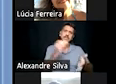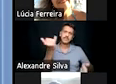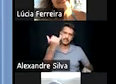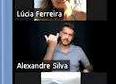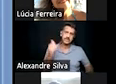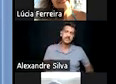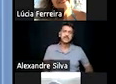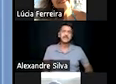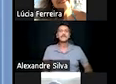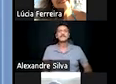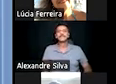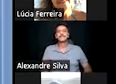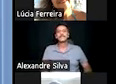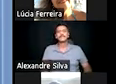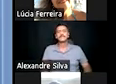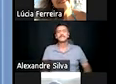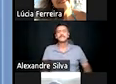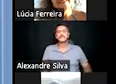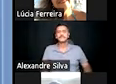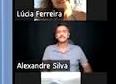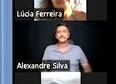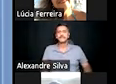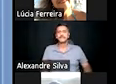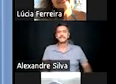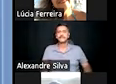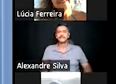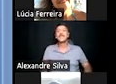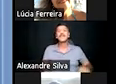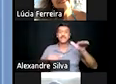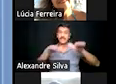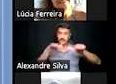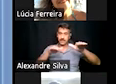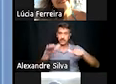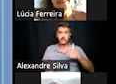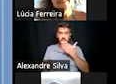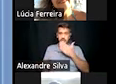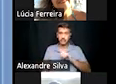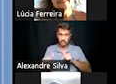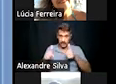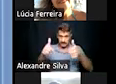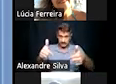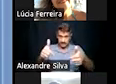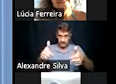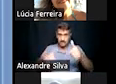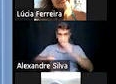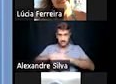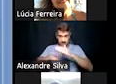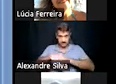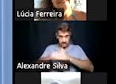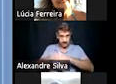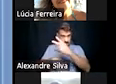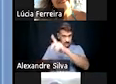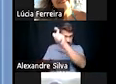válido. Eu diria que, dependendo do tipo de ação que foi feita por